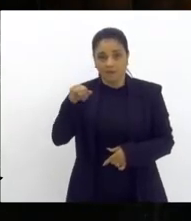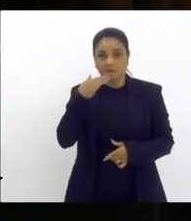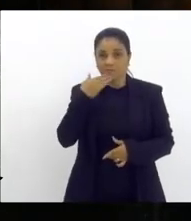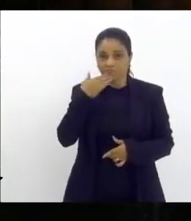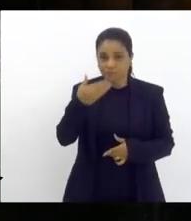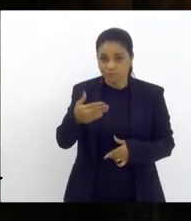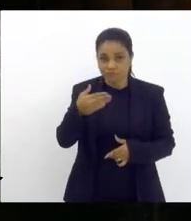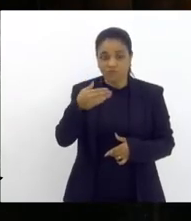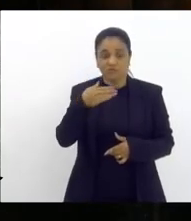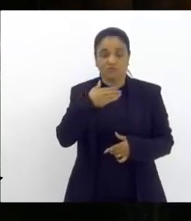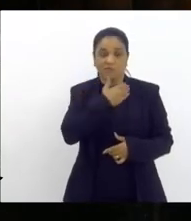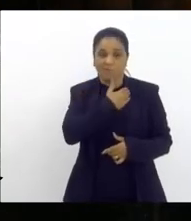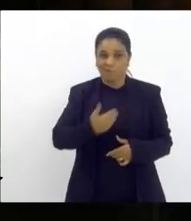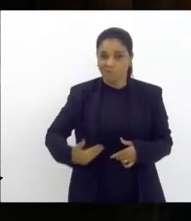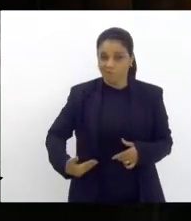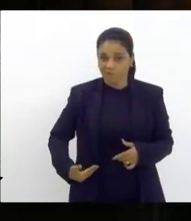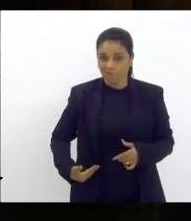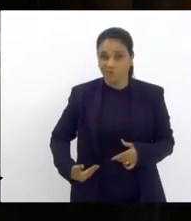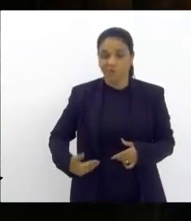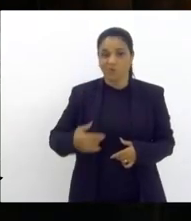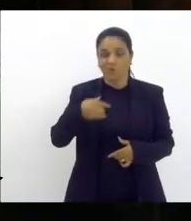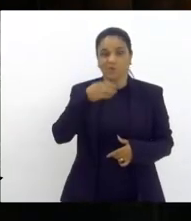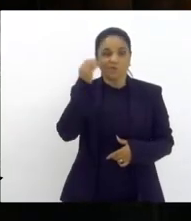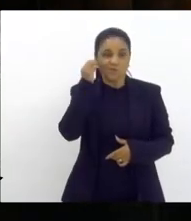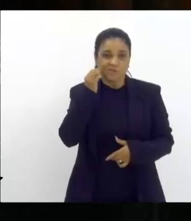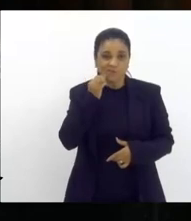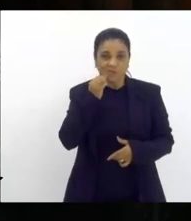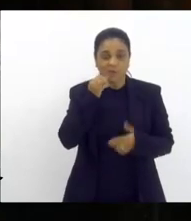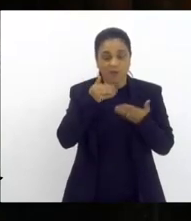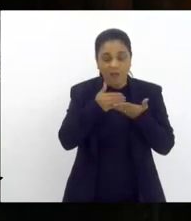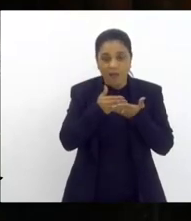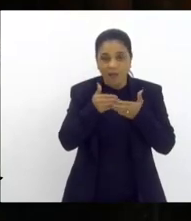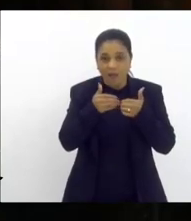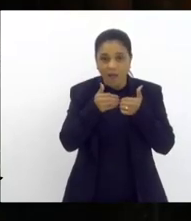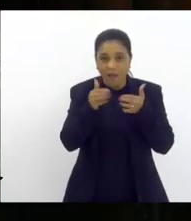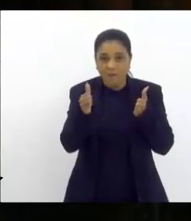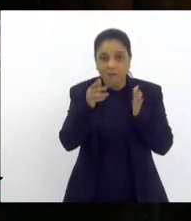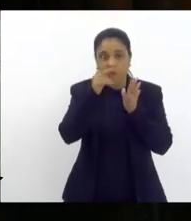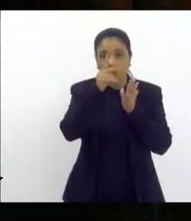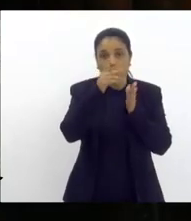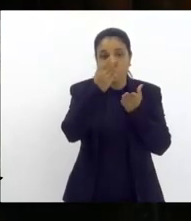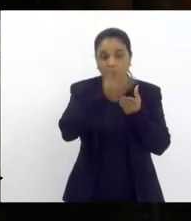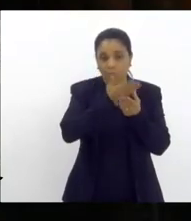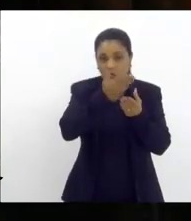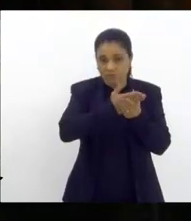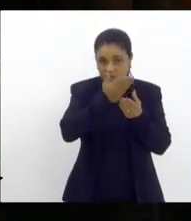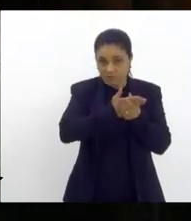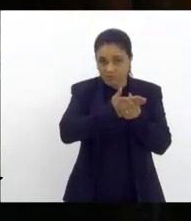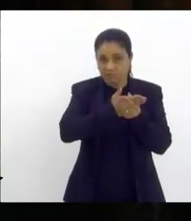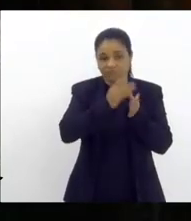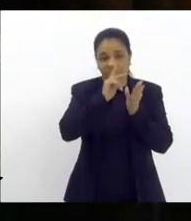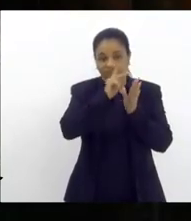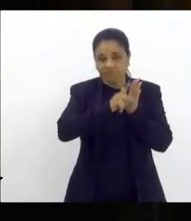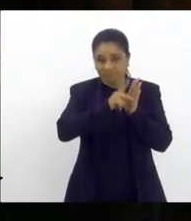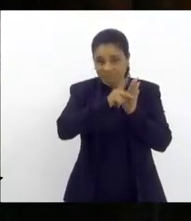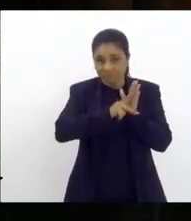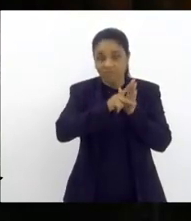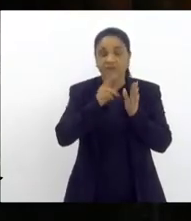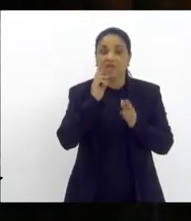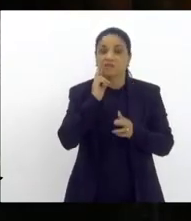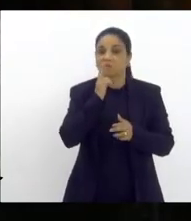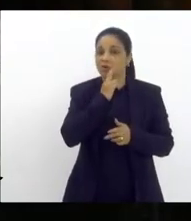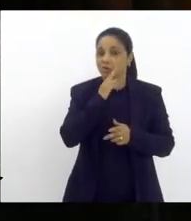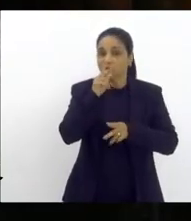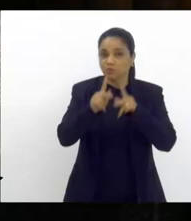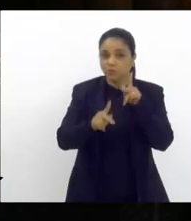Cláudio Castro que reabrisse um processo para um restaurante popular um restaurante do Povo